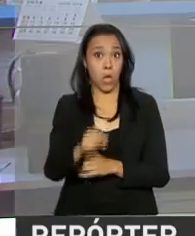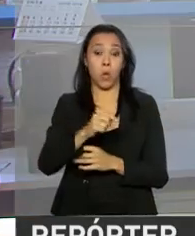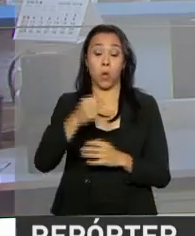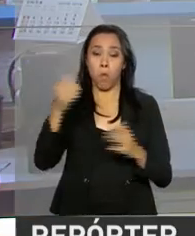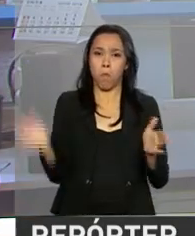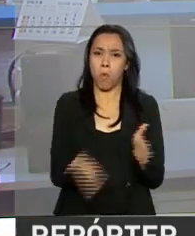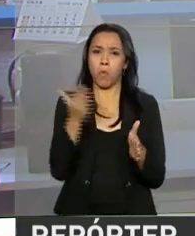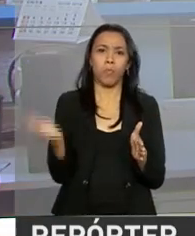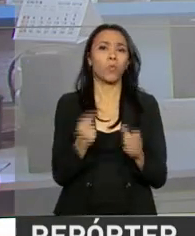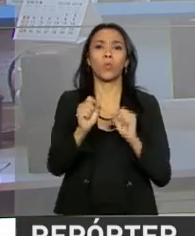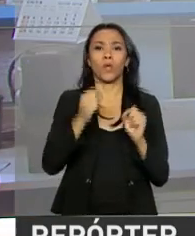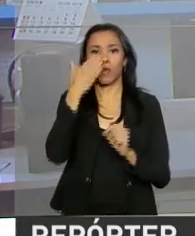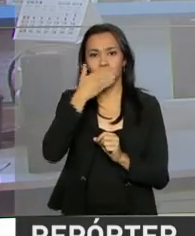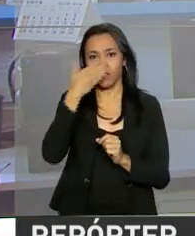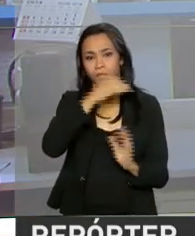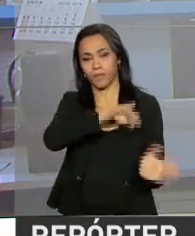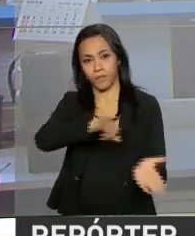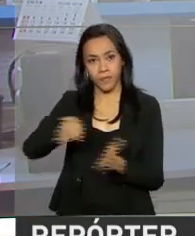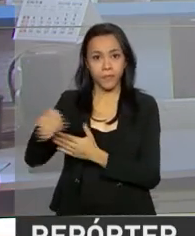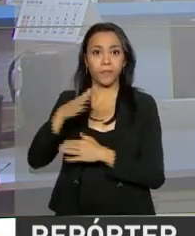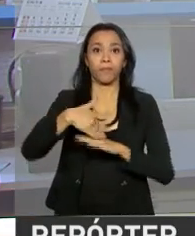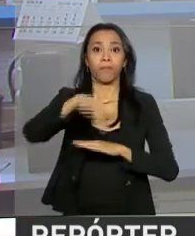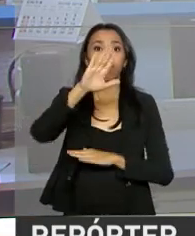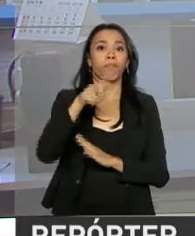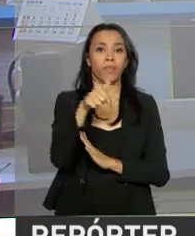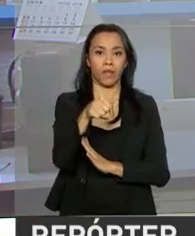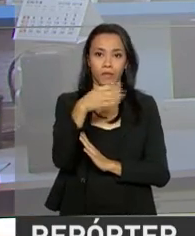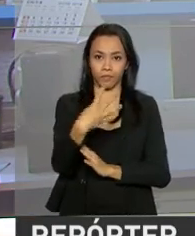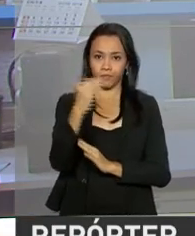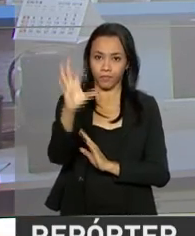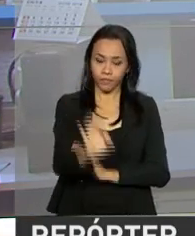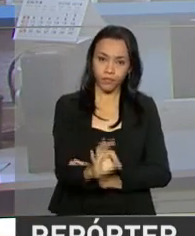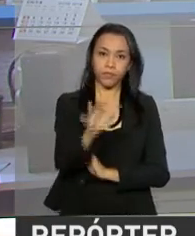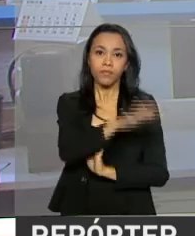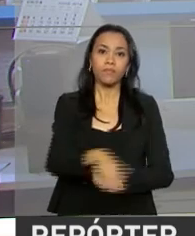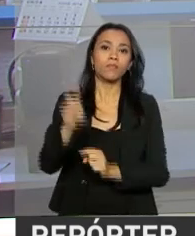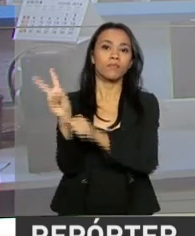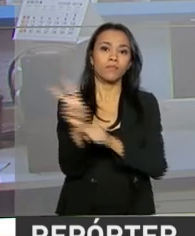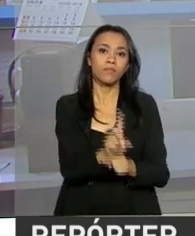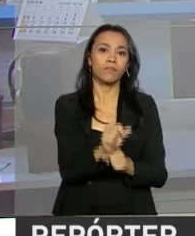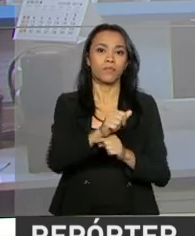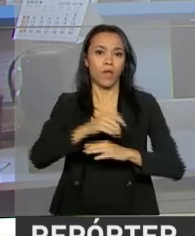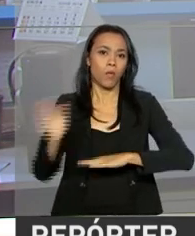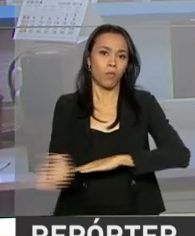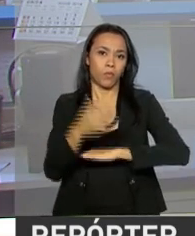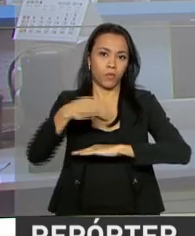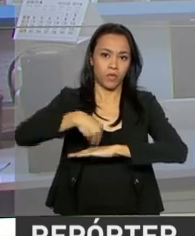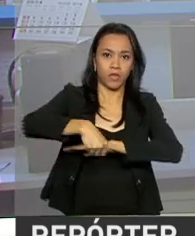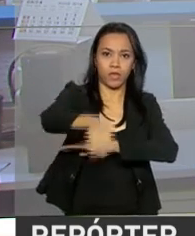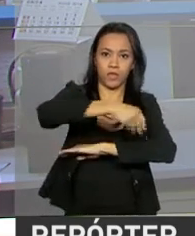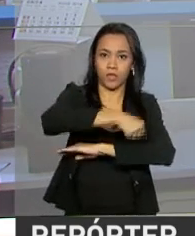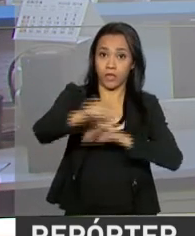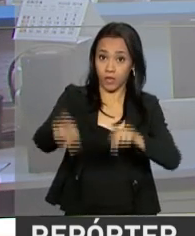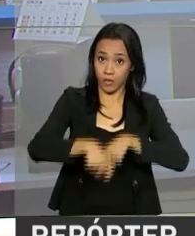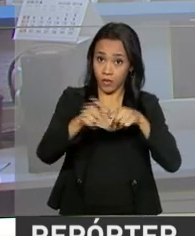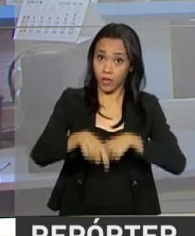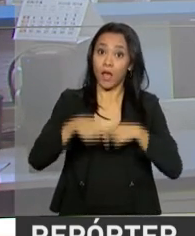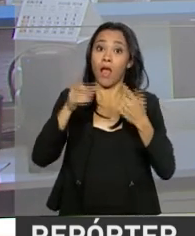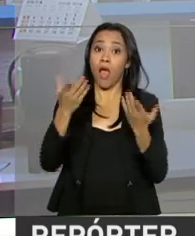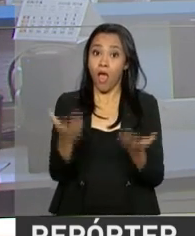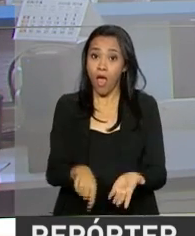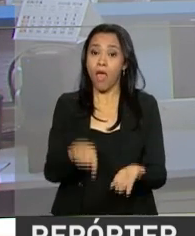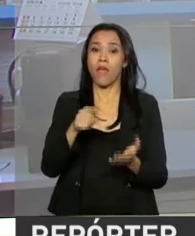mais de 74% dos financiamentos para a produção avícola em 2014 vieram do programa nacional de fortalecimento